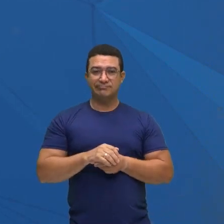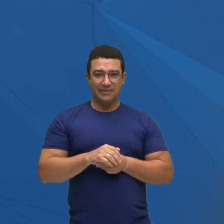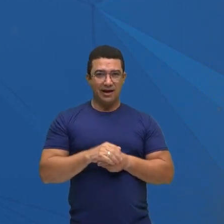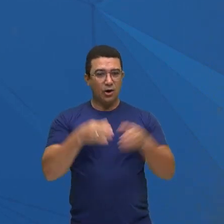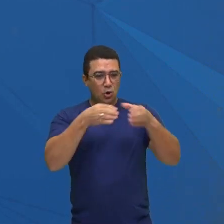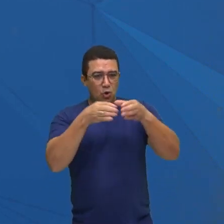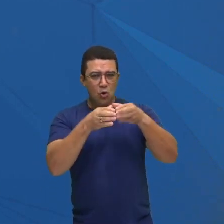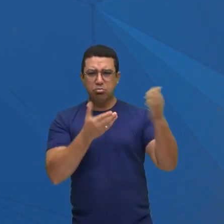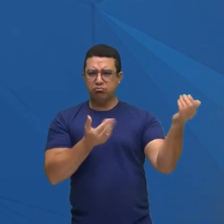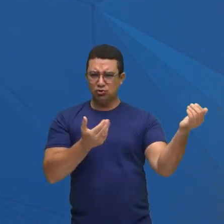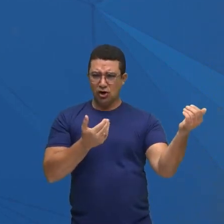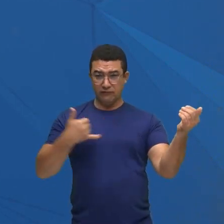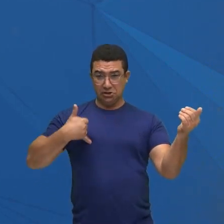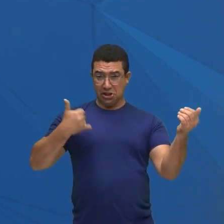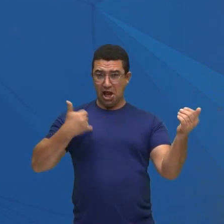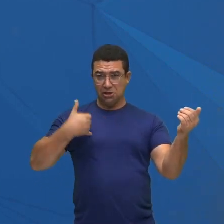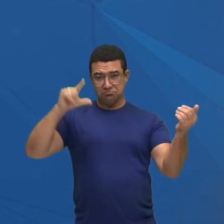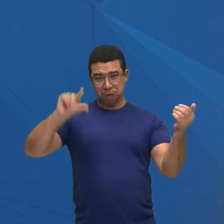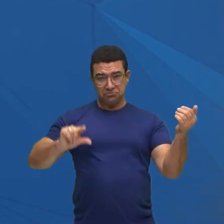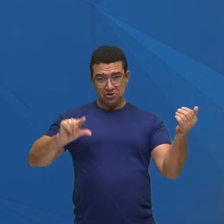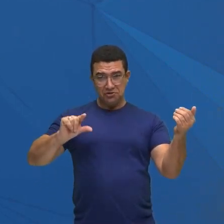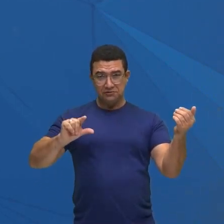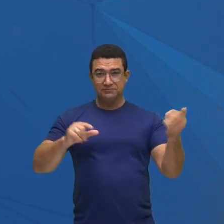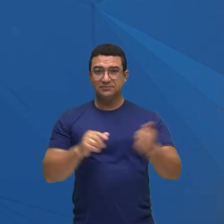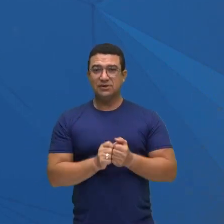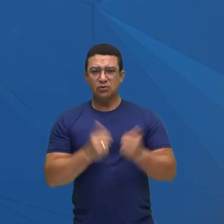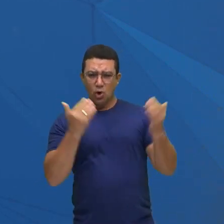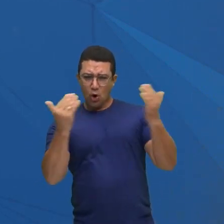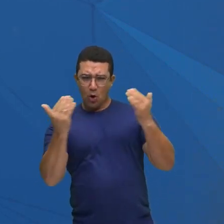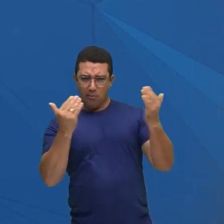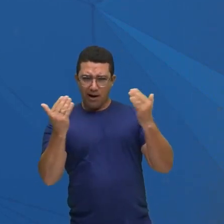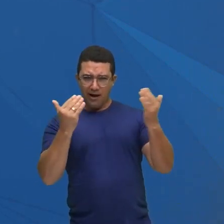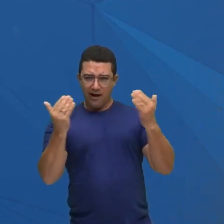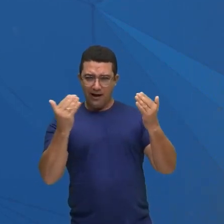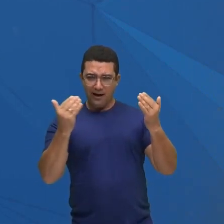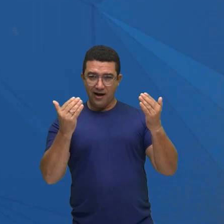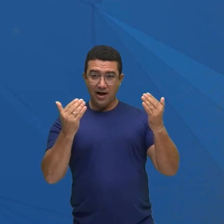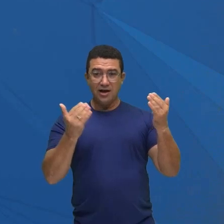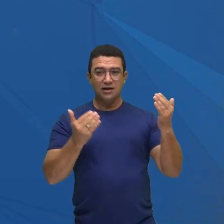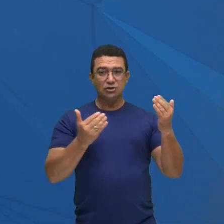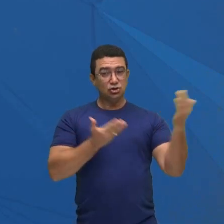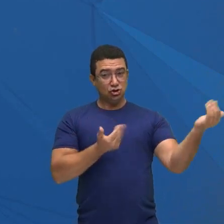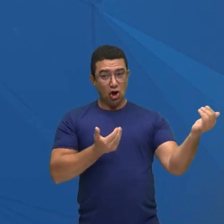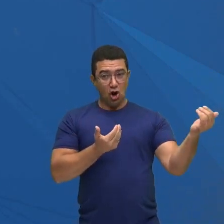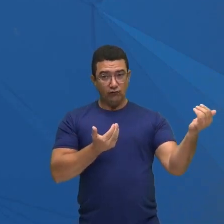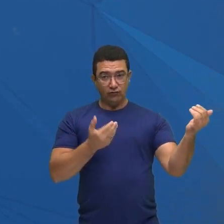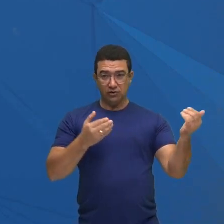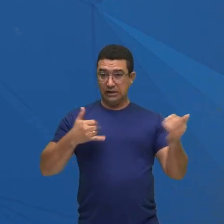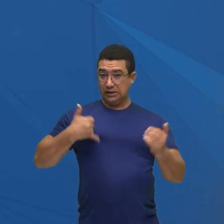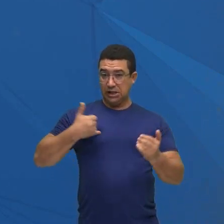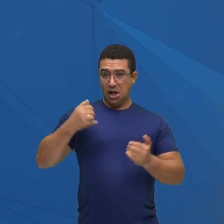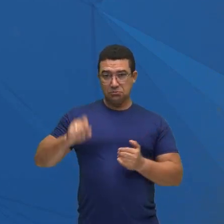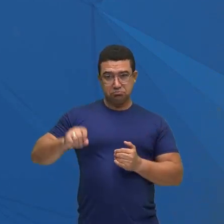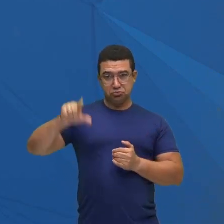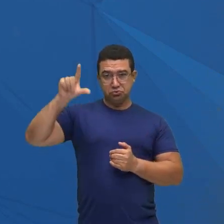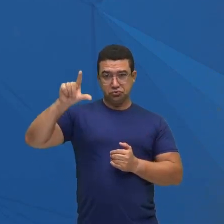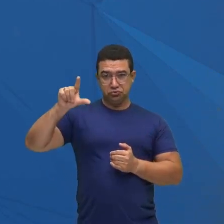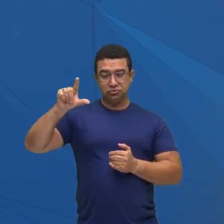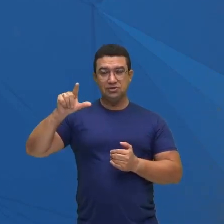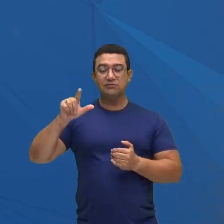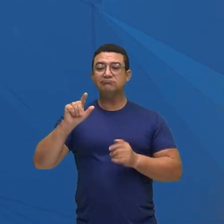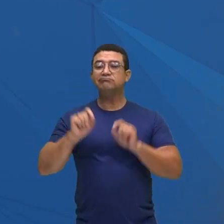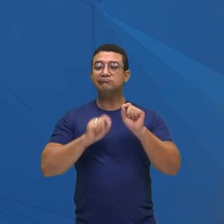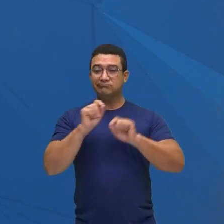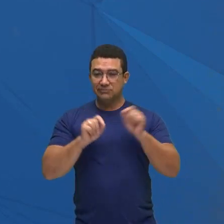uma faixa etária menor, se comparado a pessoas com faixa etária maior, eles vão ter ali, né, diferenças no